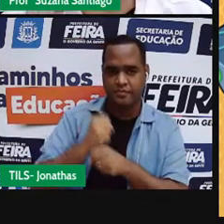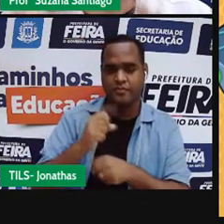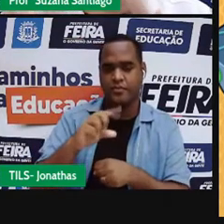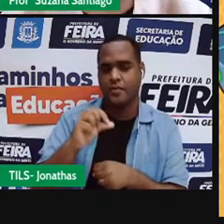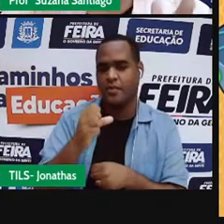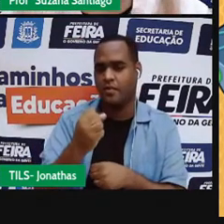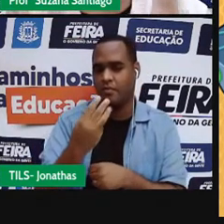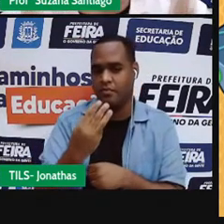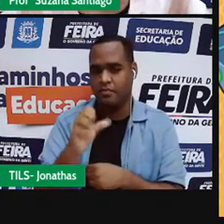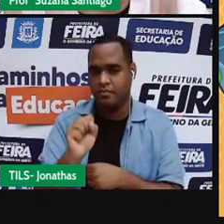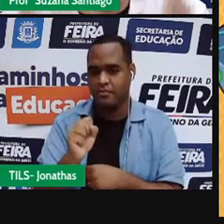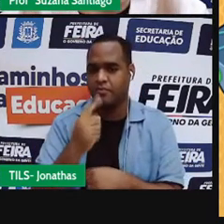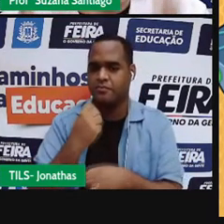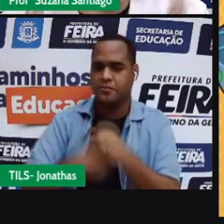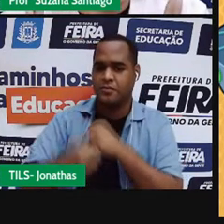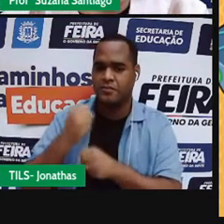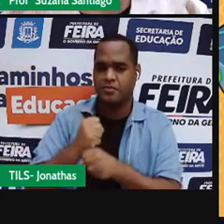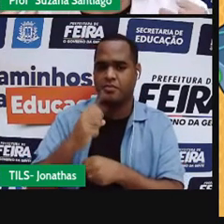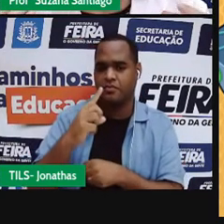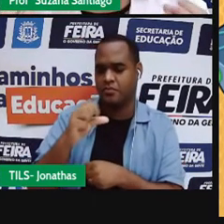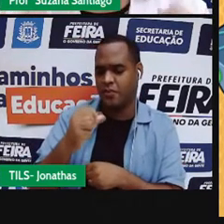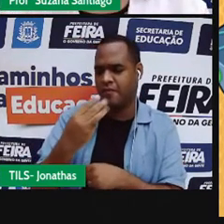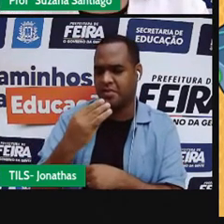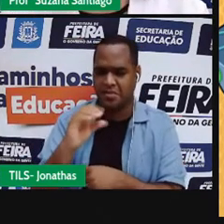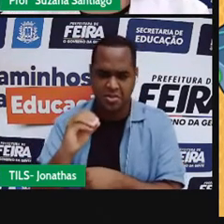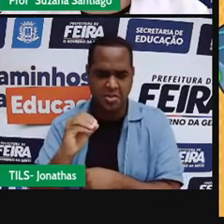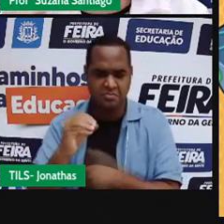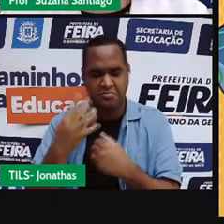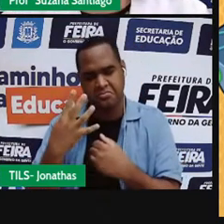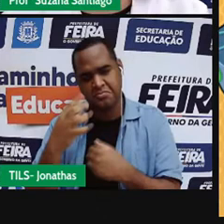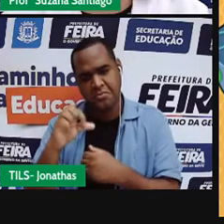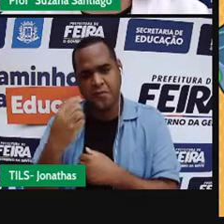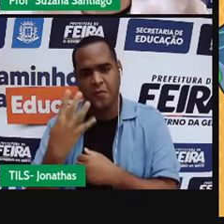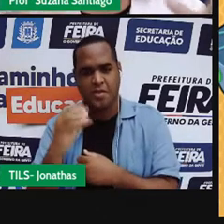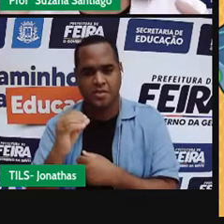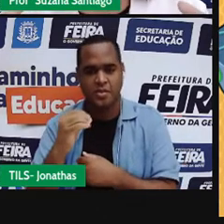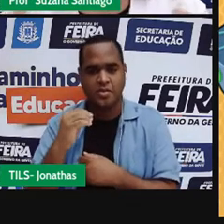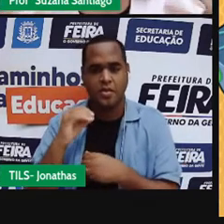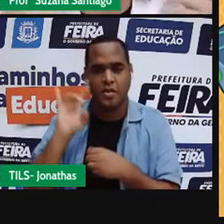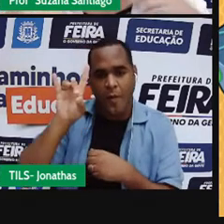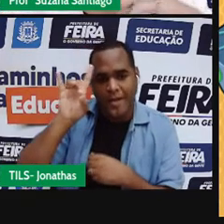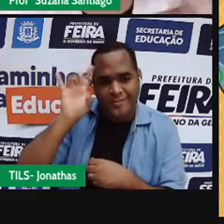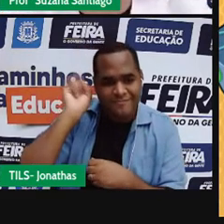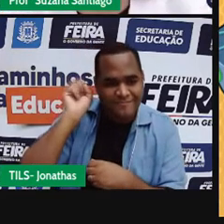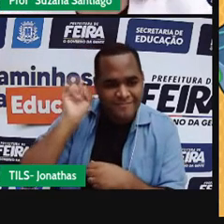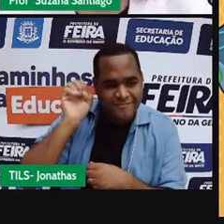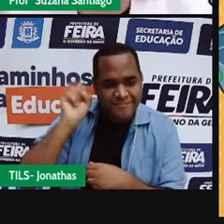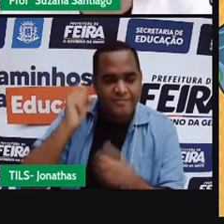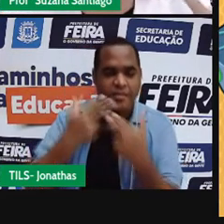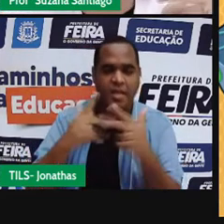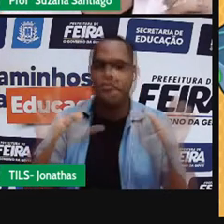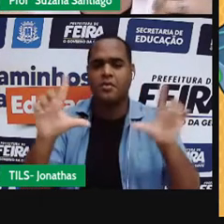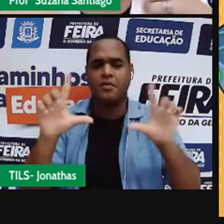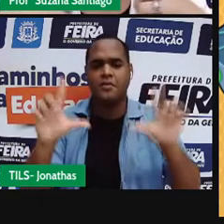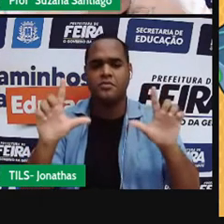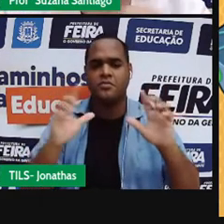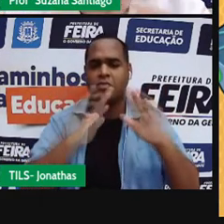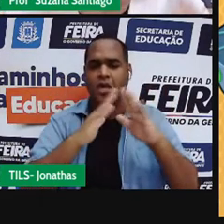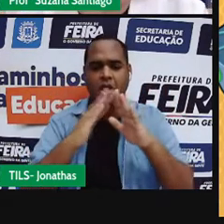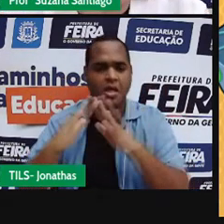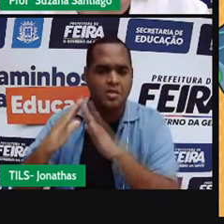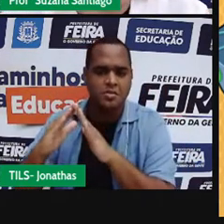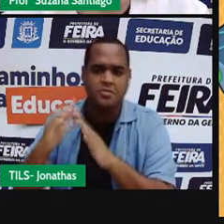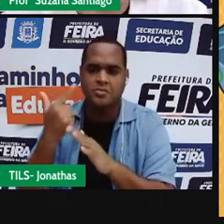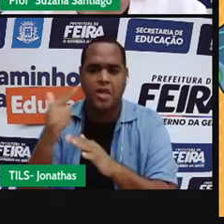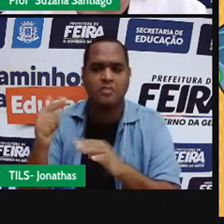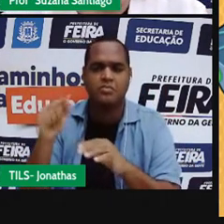1938, então na década de 30 e 40, as pessoas escutavam muito rádio, não tinha televisão em todas as casas, televisão não era